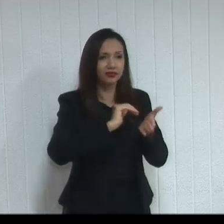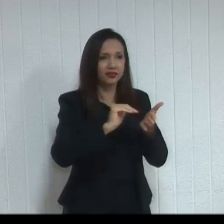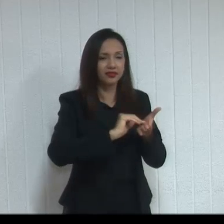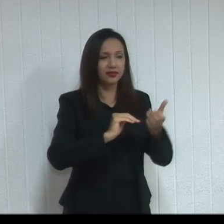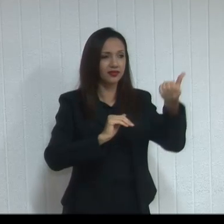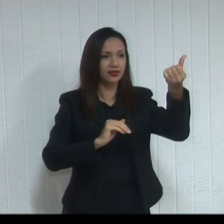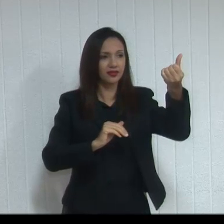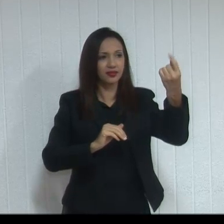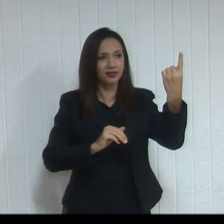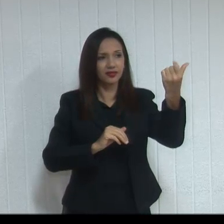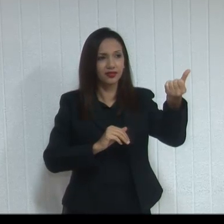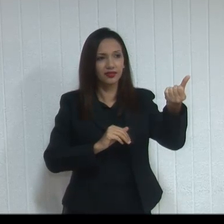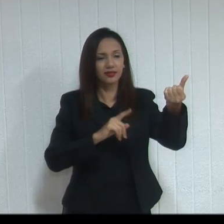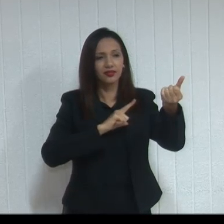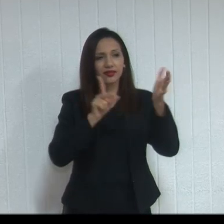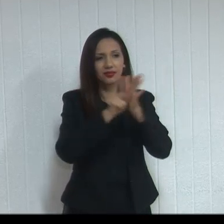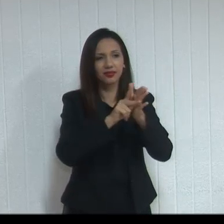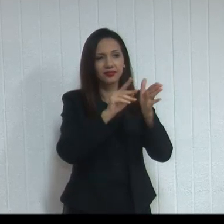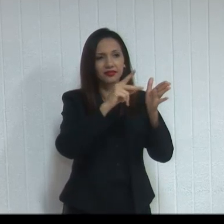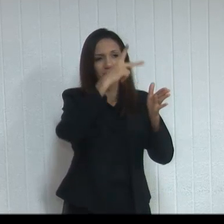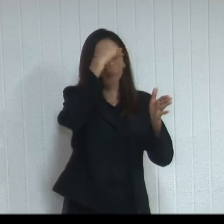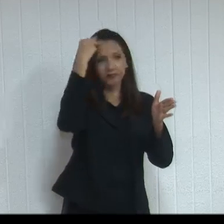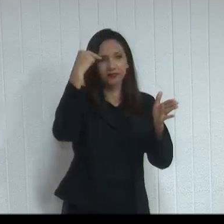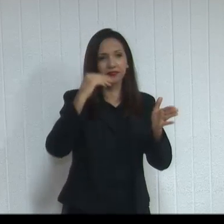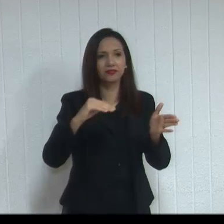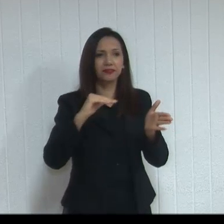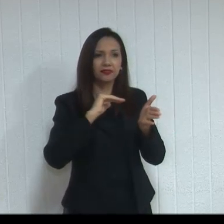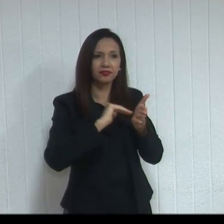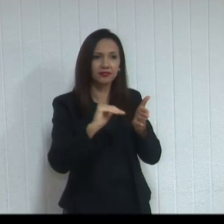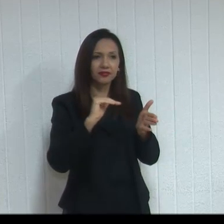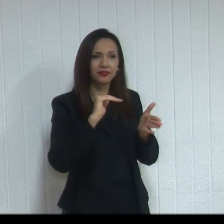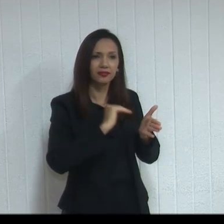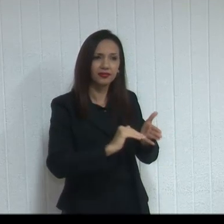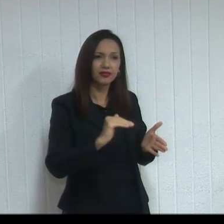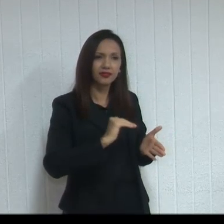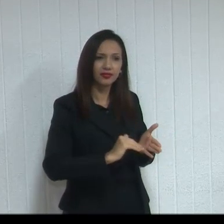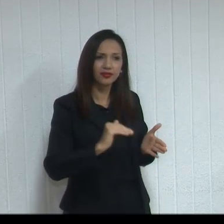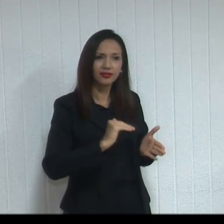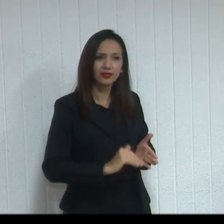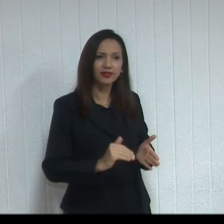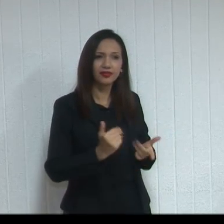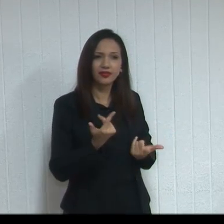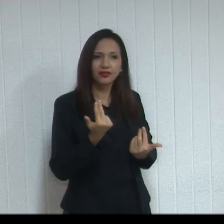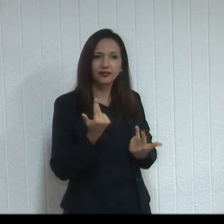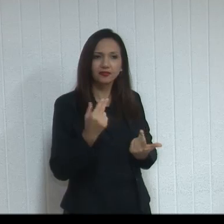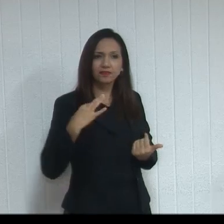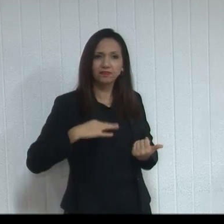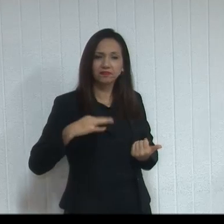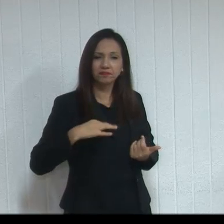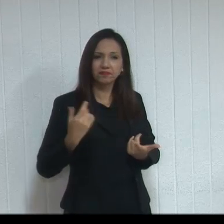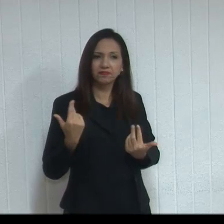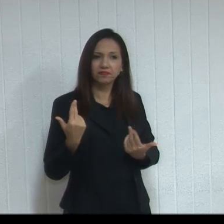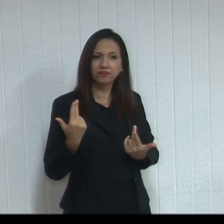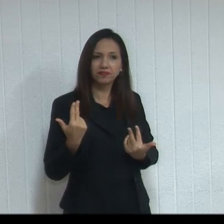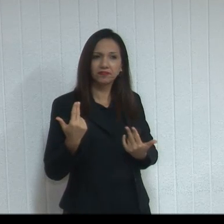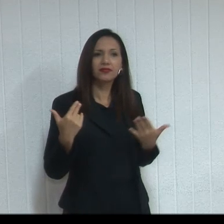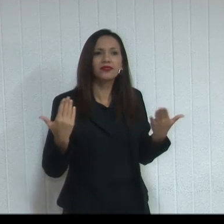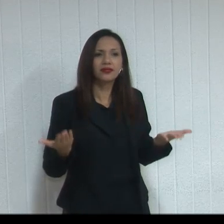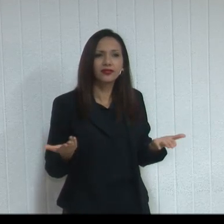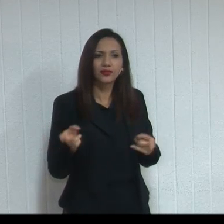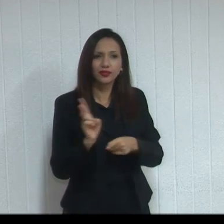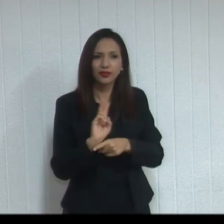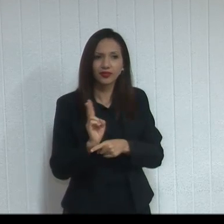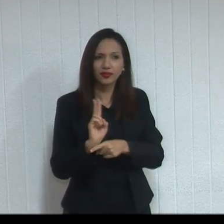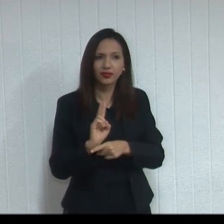prefeitura, depois a gente tem os superintendentes da Sanebave, e a gente tem mais um cargo lá que ganha o mesmo valor, para o